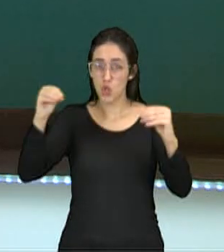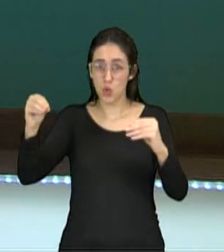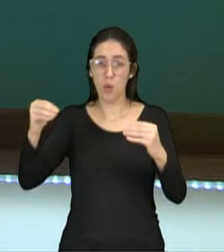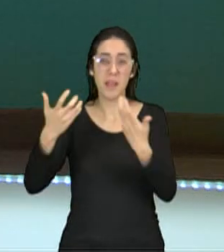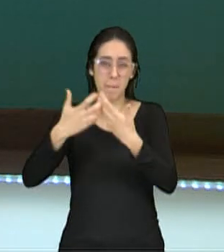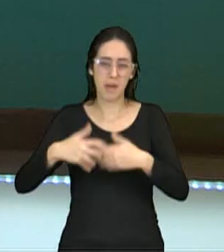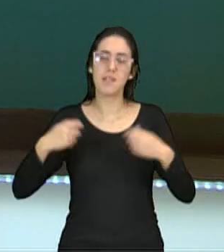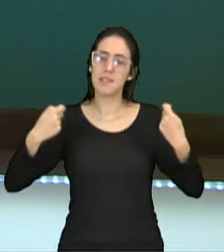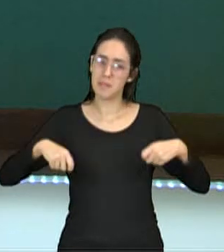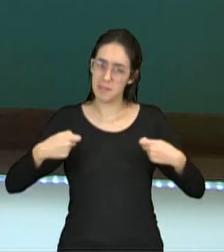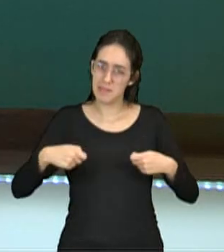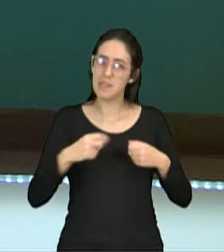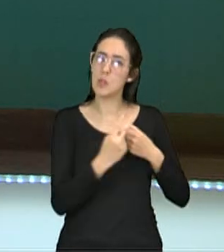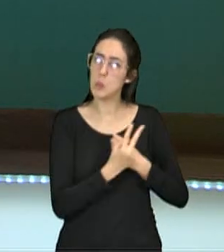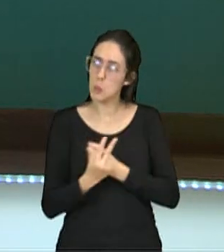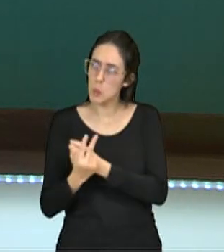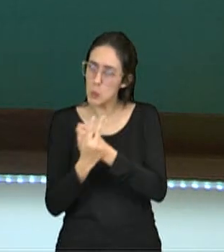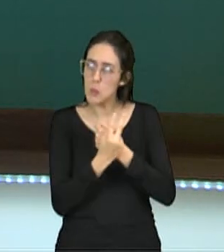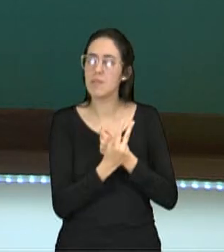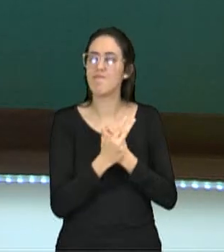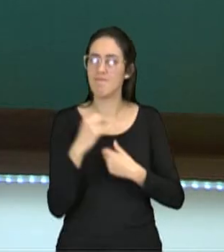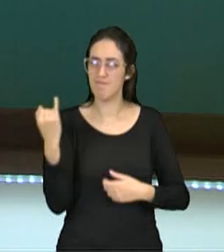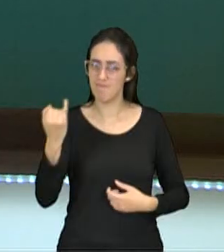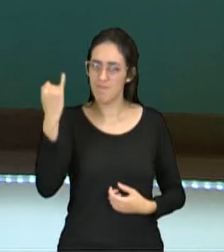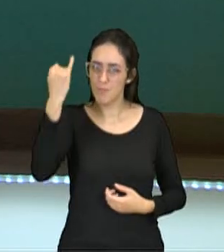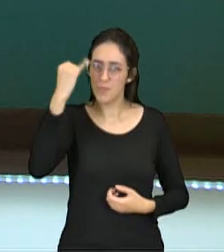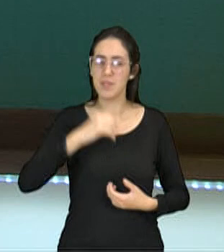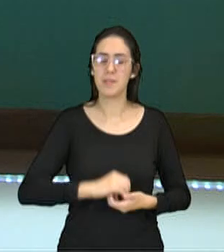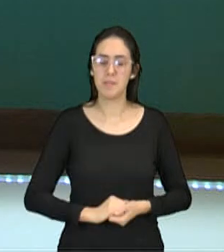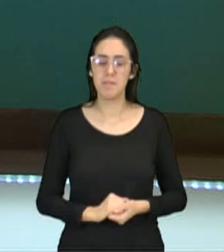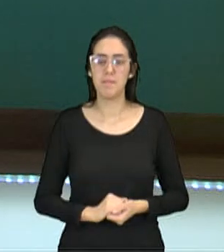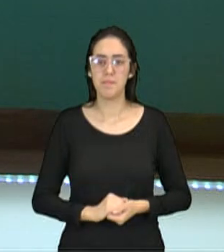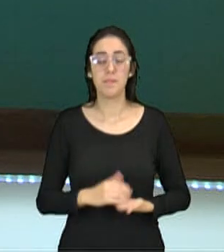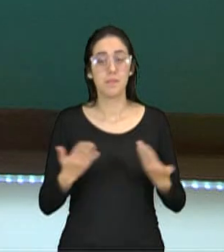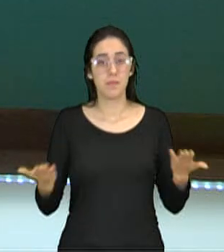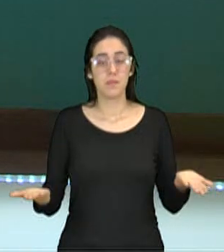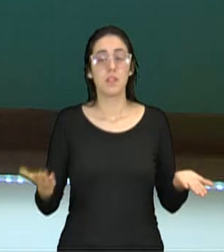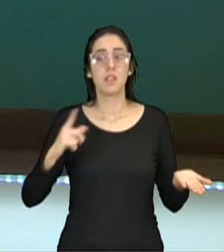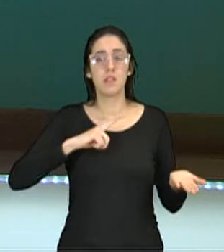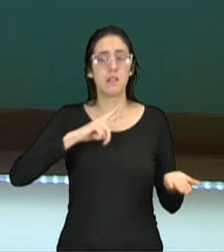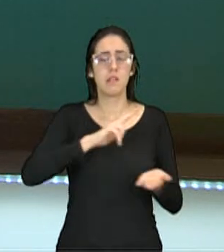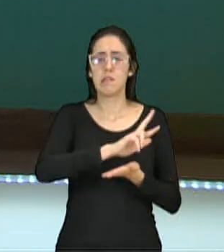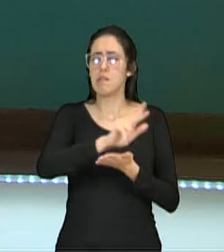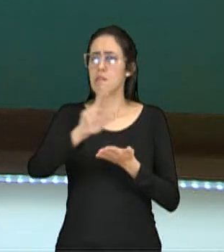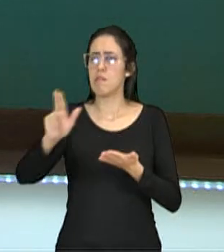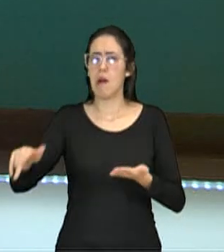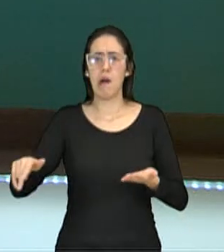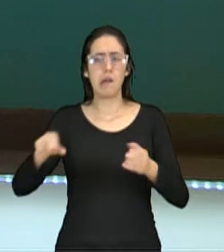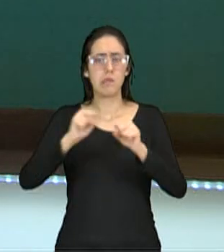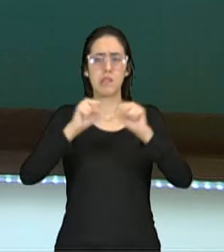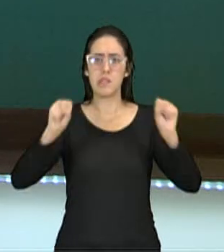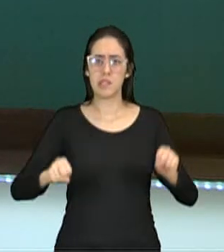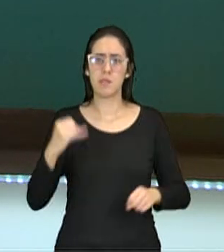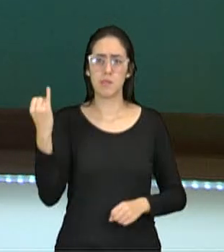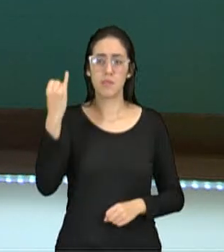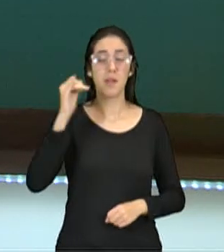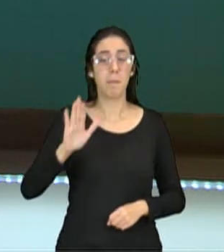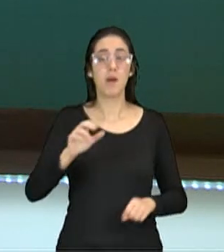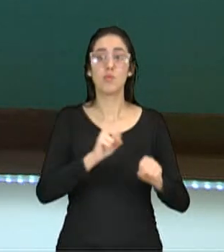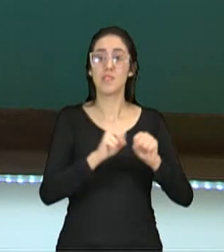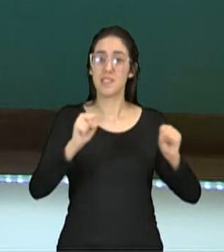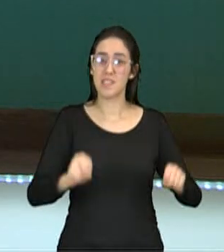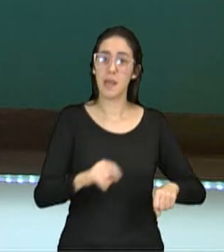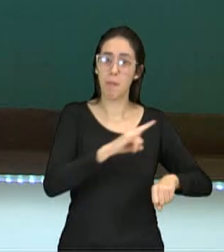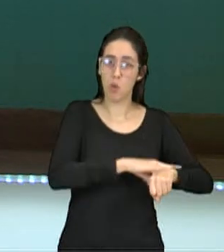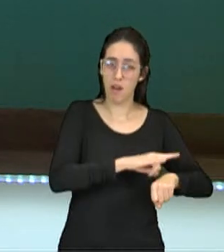precisa de atenção, de alguns cuidados também. Então, entre vários sistemas importantes, o sistema urinário